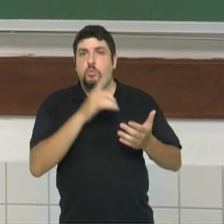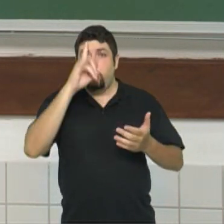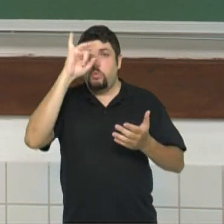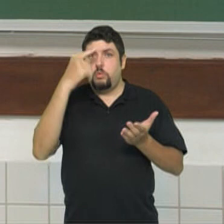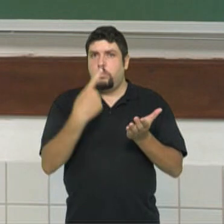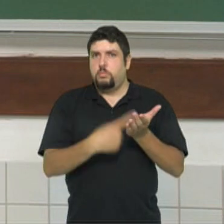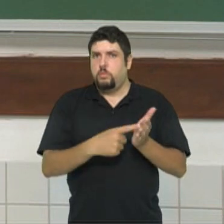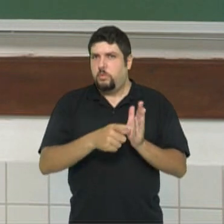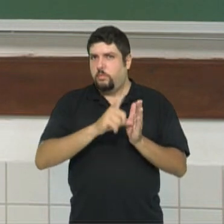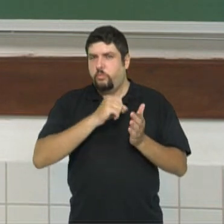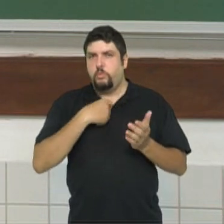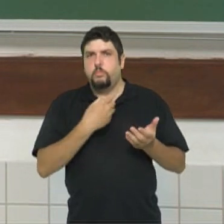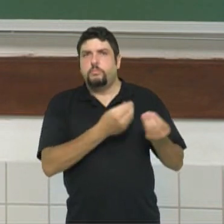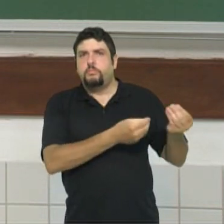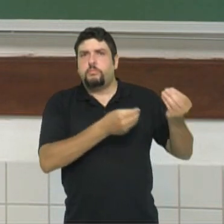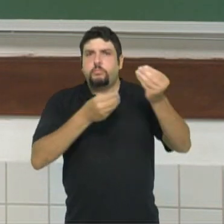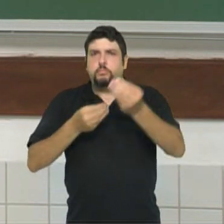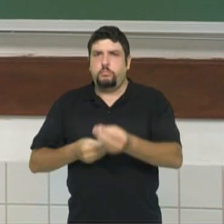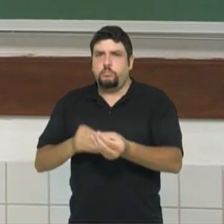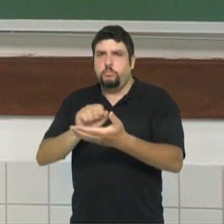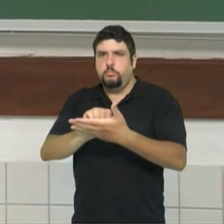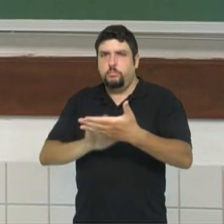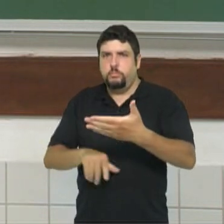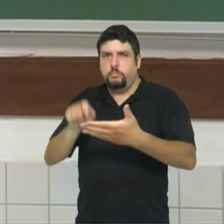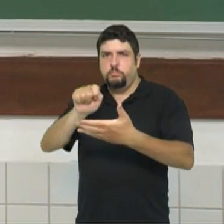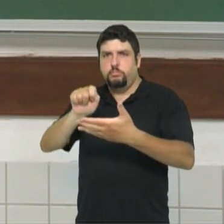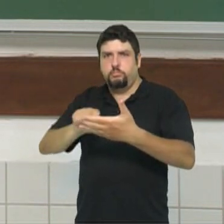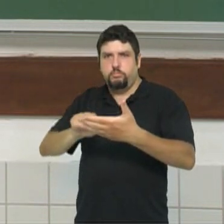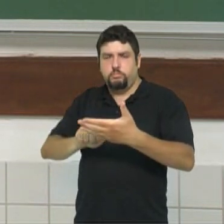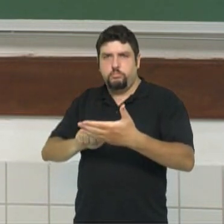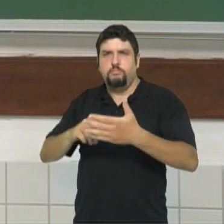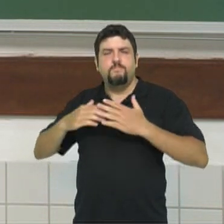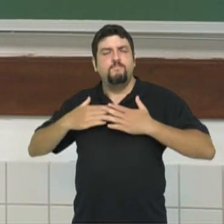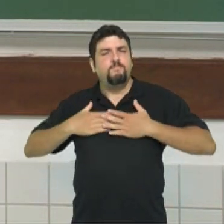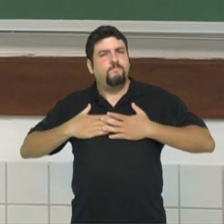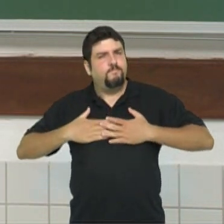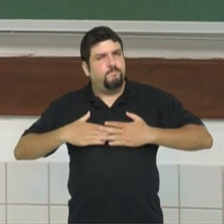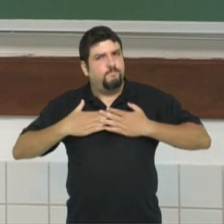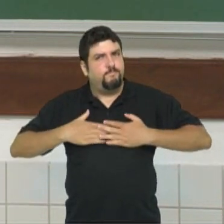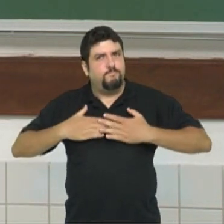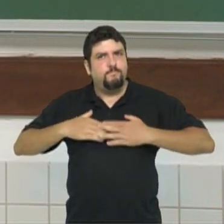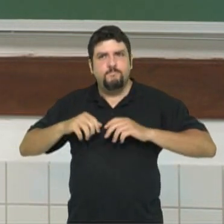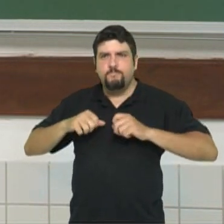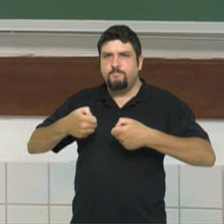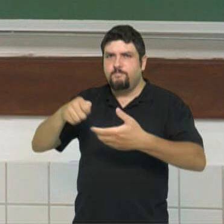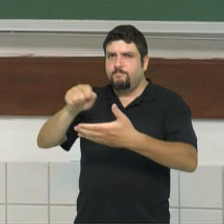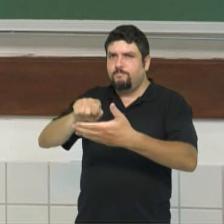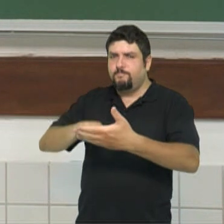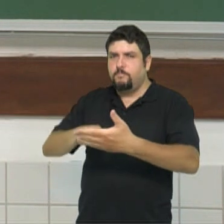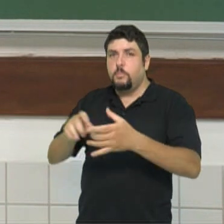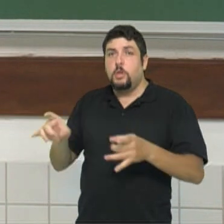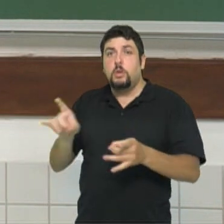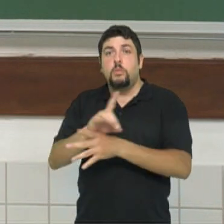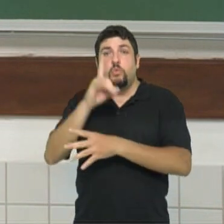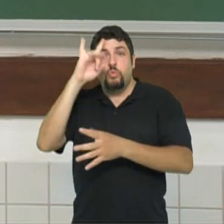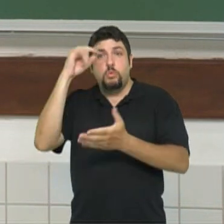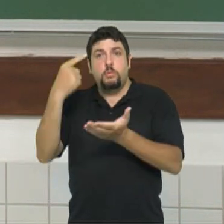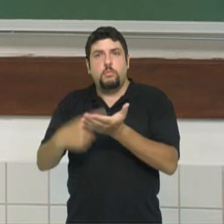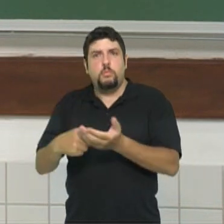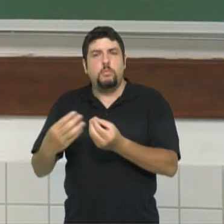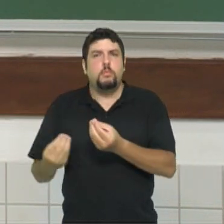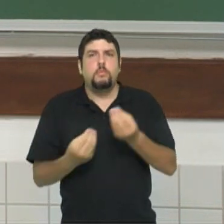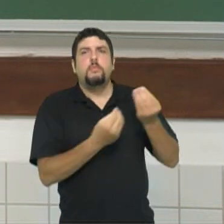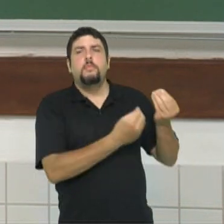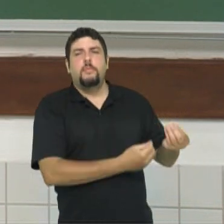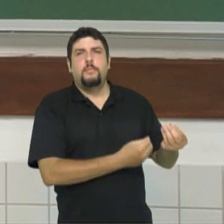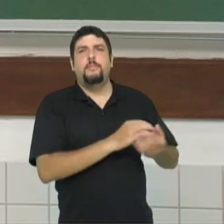combinado, busca as atividades impressas, leva para casa, faz com muito capricho e dedicação e no dia combinado, você vai lá e devolve